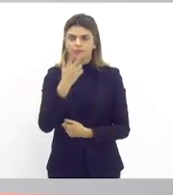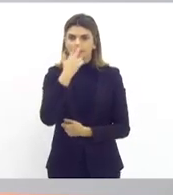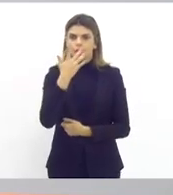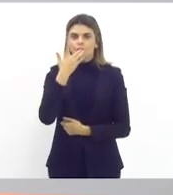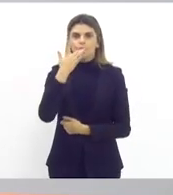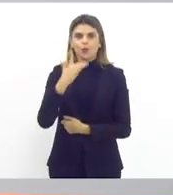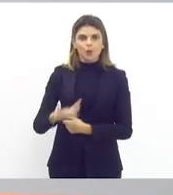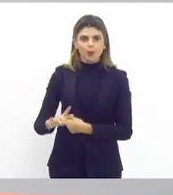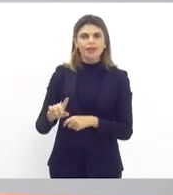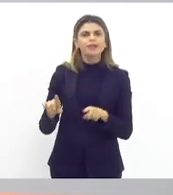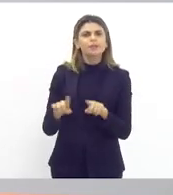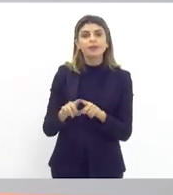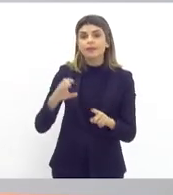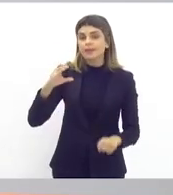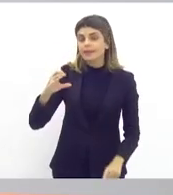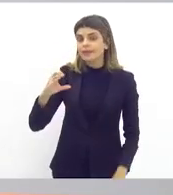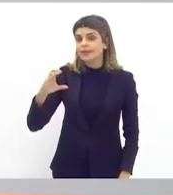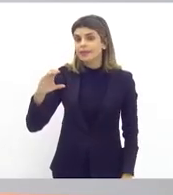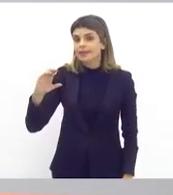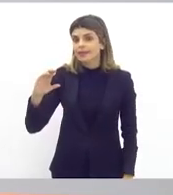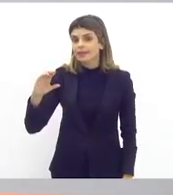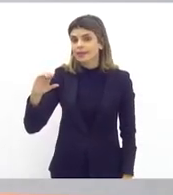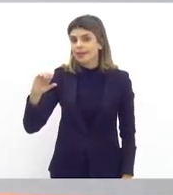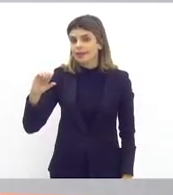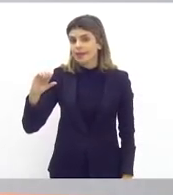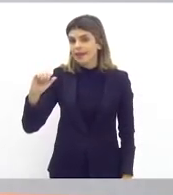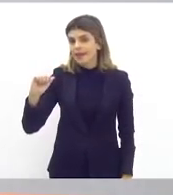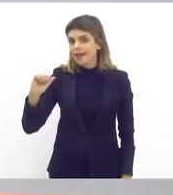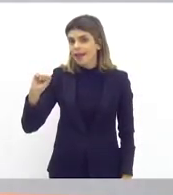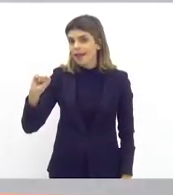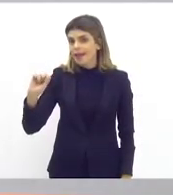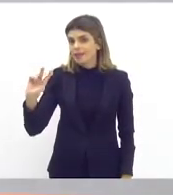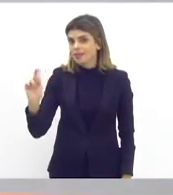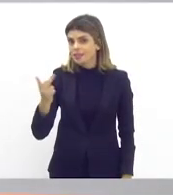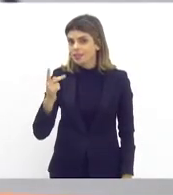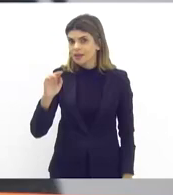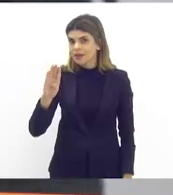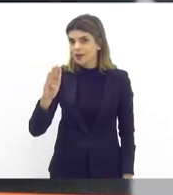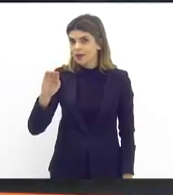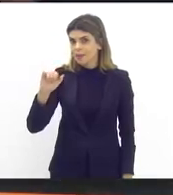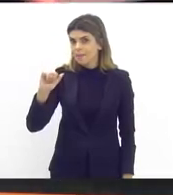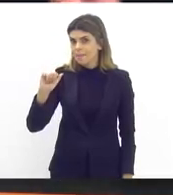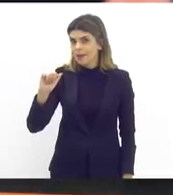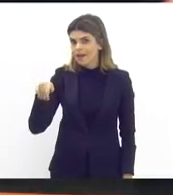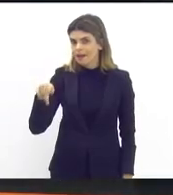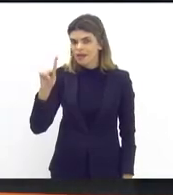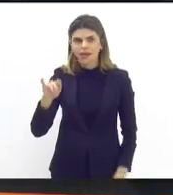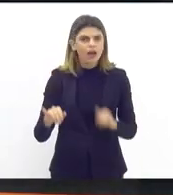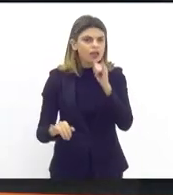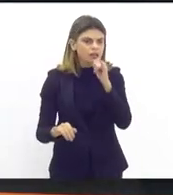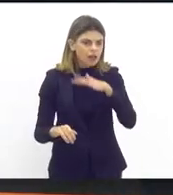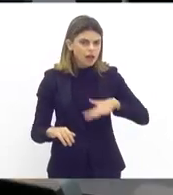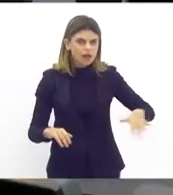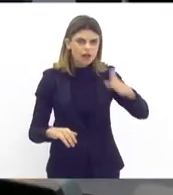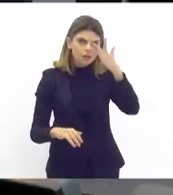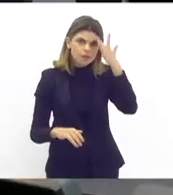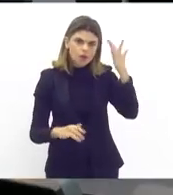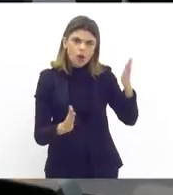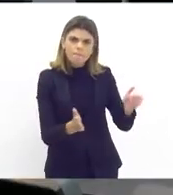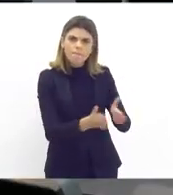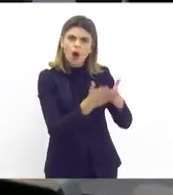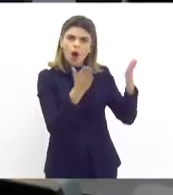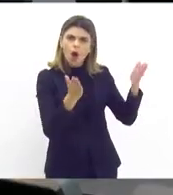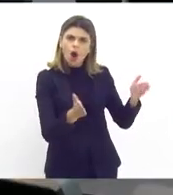do cashback. Eu queria que detalhasse um pouquinho que o mais pobre, sobre o imposto sobre o consumo,